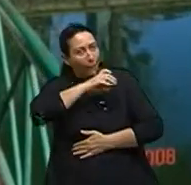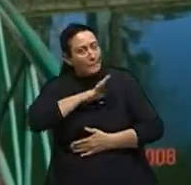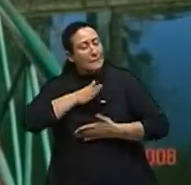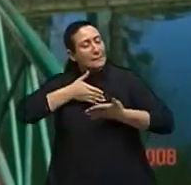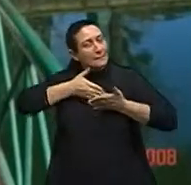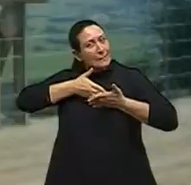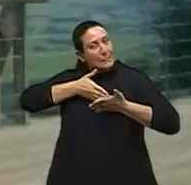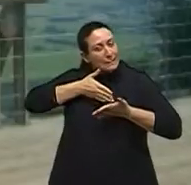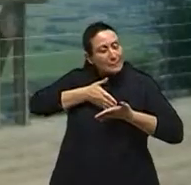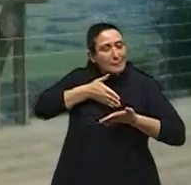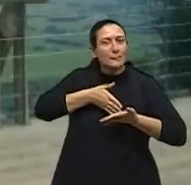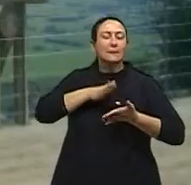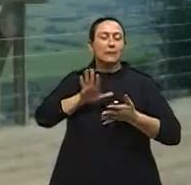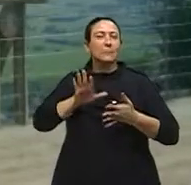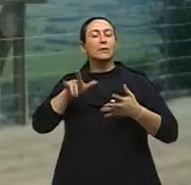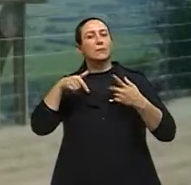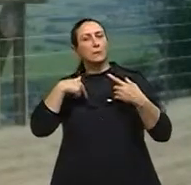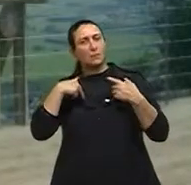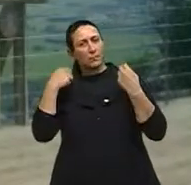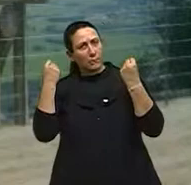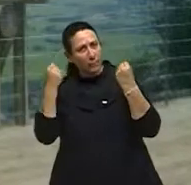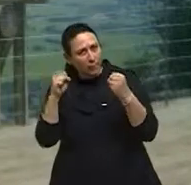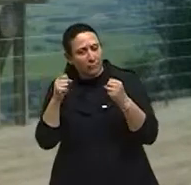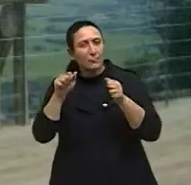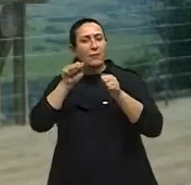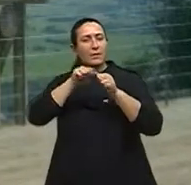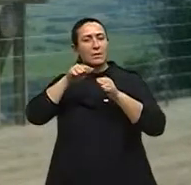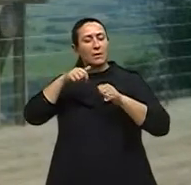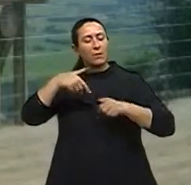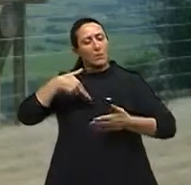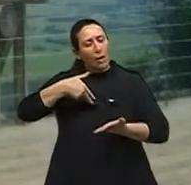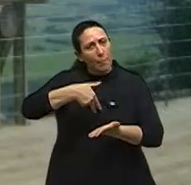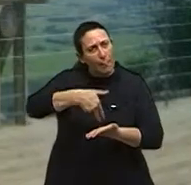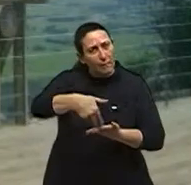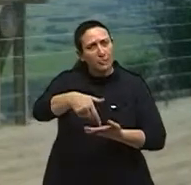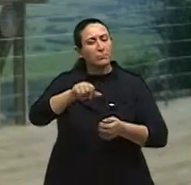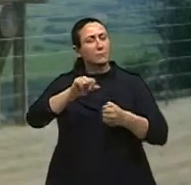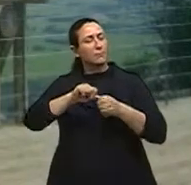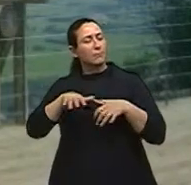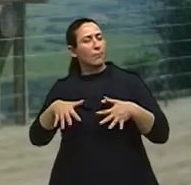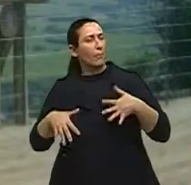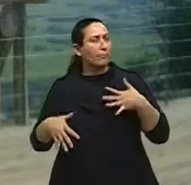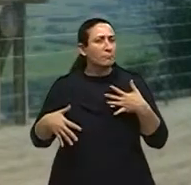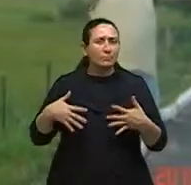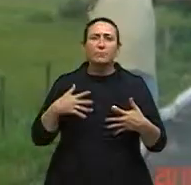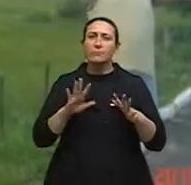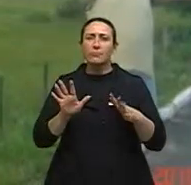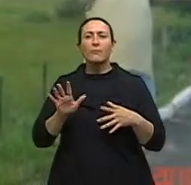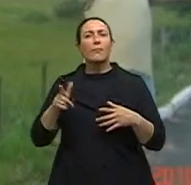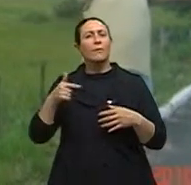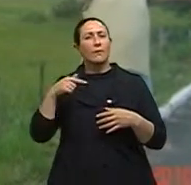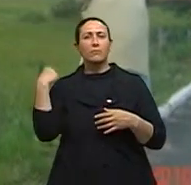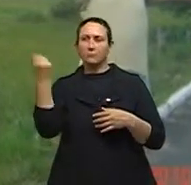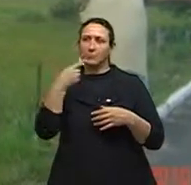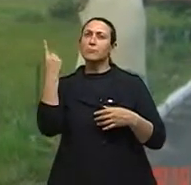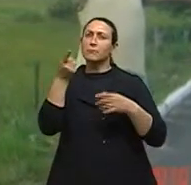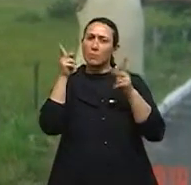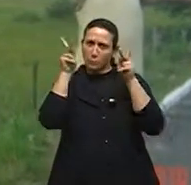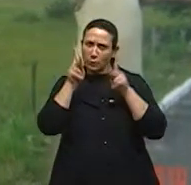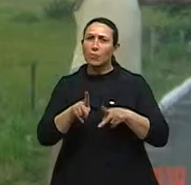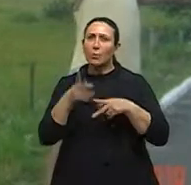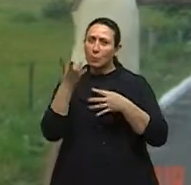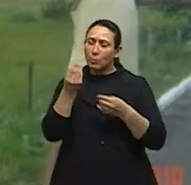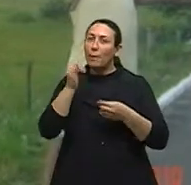para se mexer para caminhar e parte da minha recuperação foi PR aí o pessoal então foi